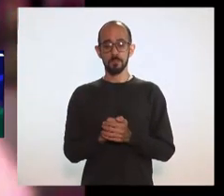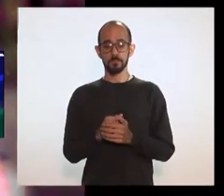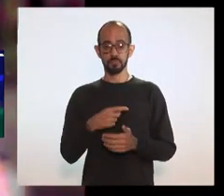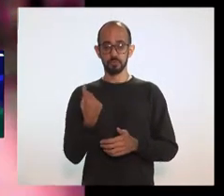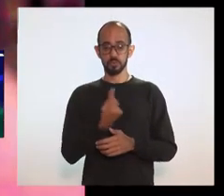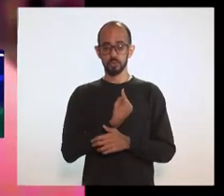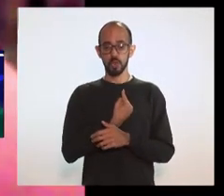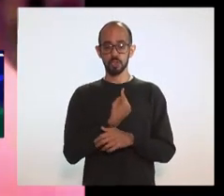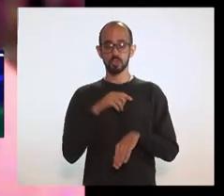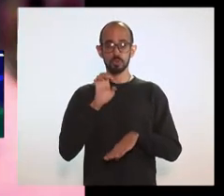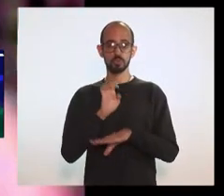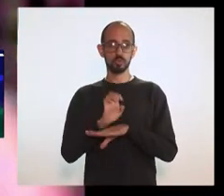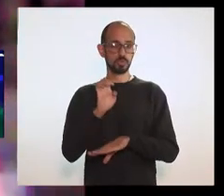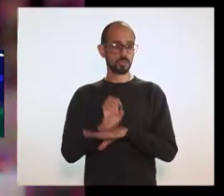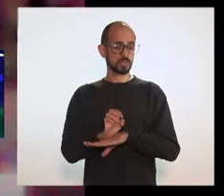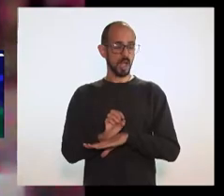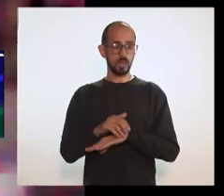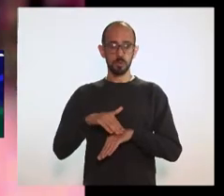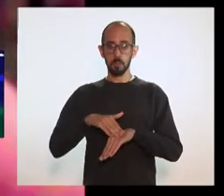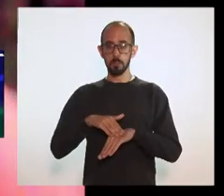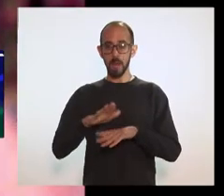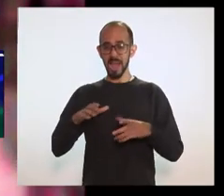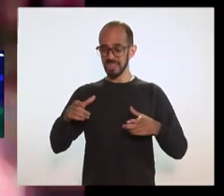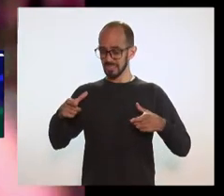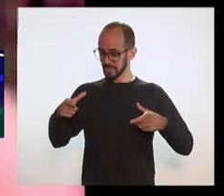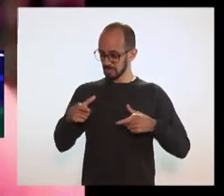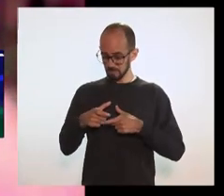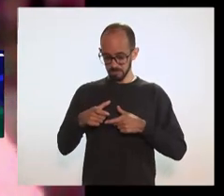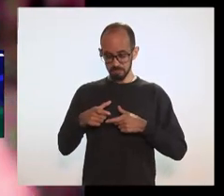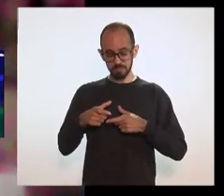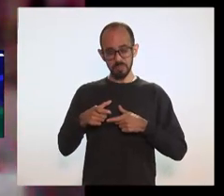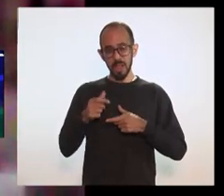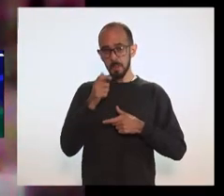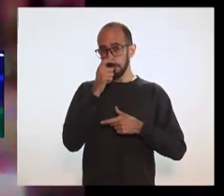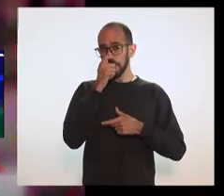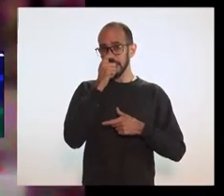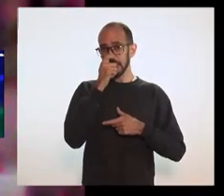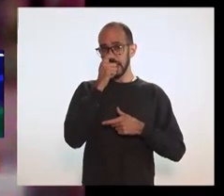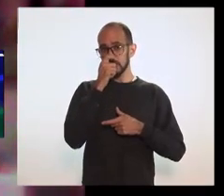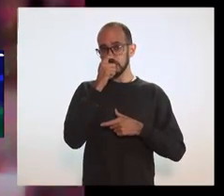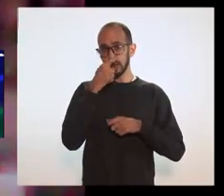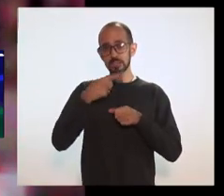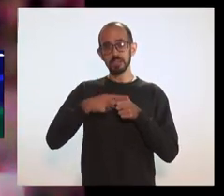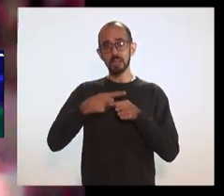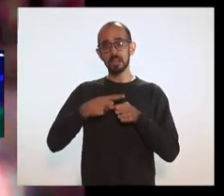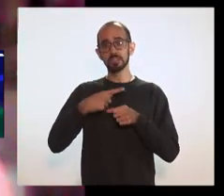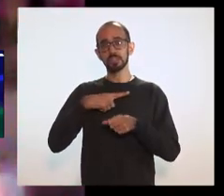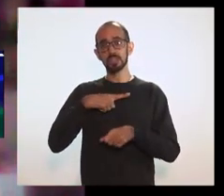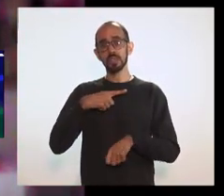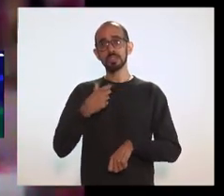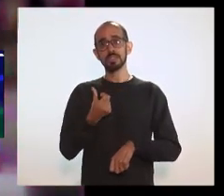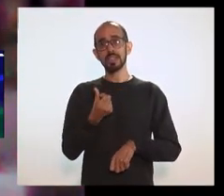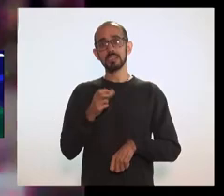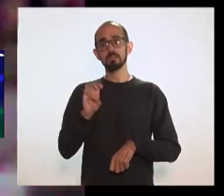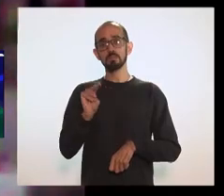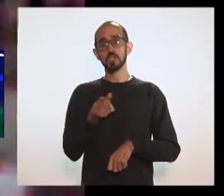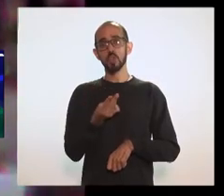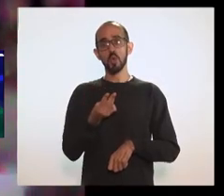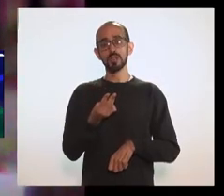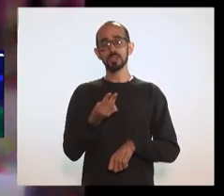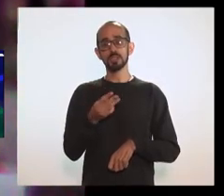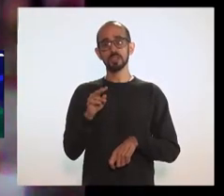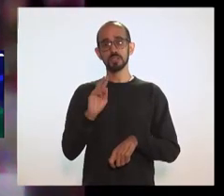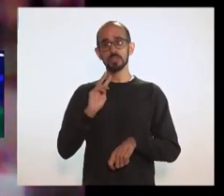mais conurbado, muito mais concentrado. A cidade do Rio de Janeiro tem 6 milhões de habitantes. O contágio aqui foi muito mais